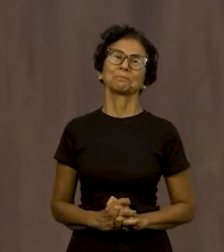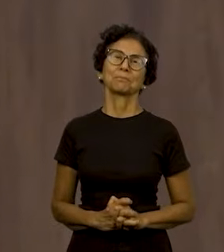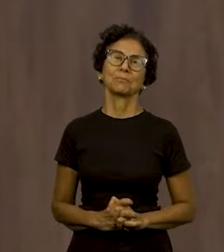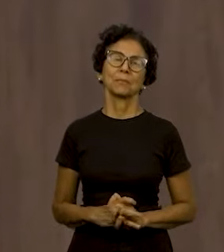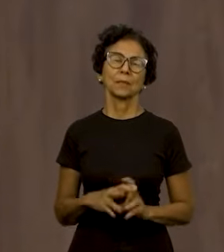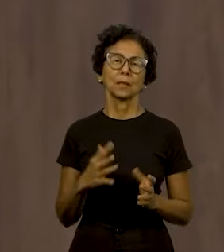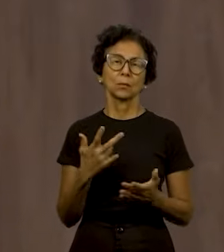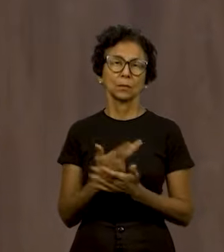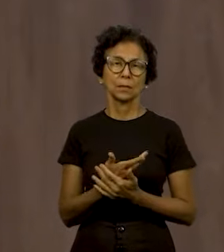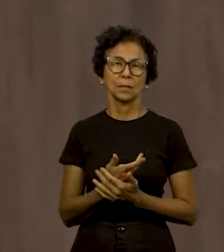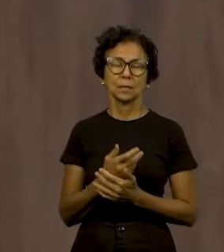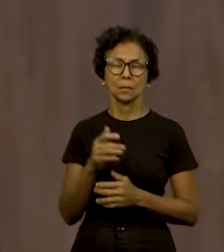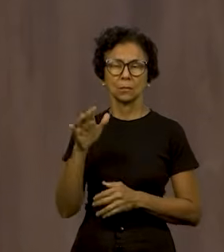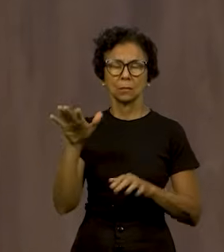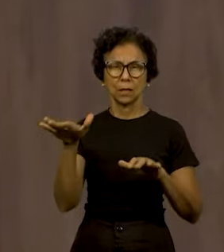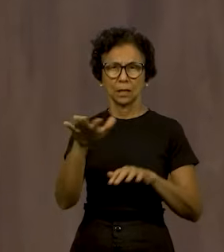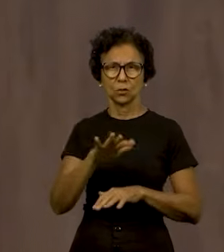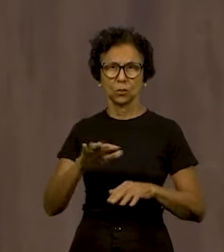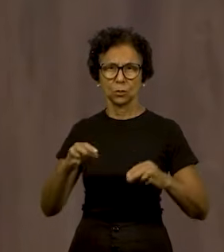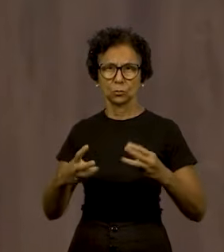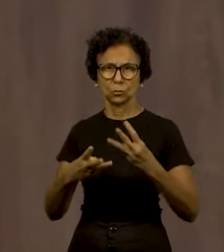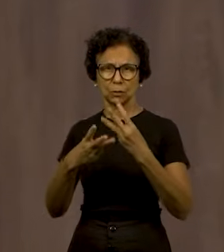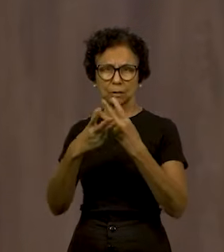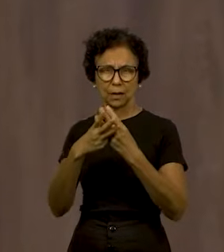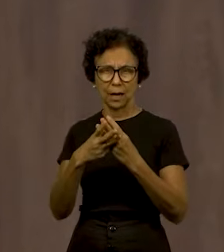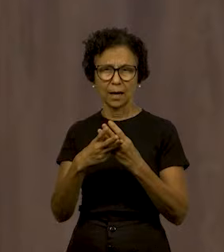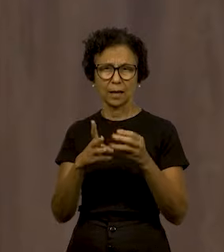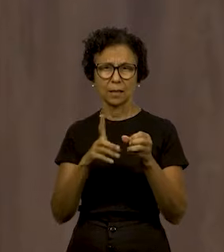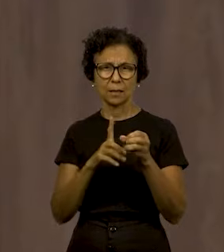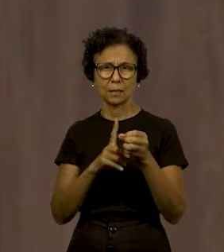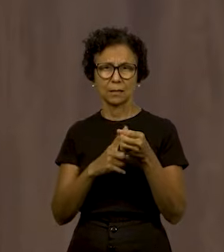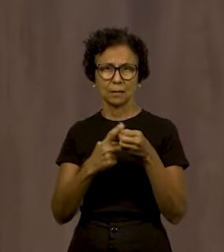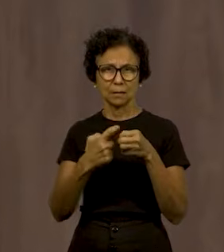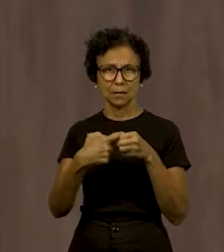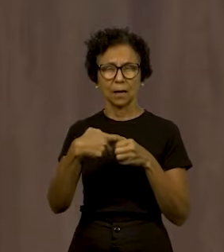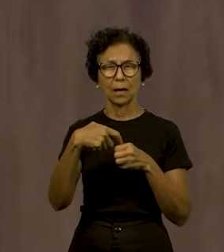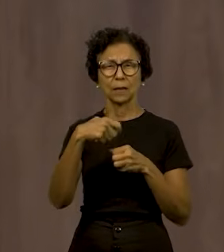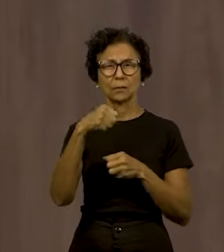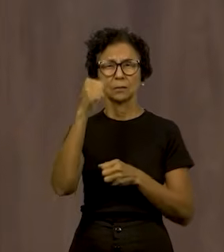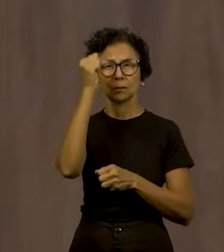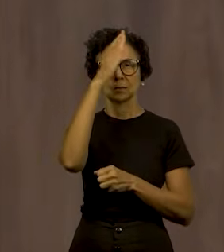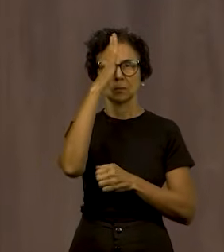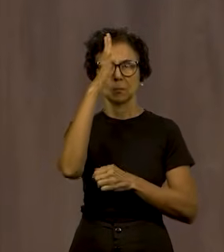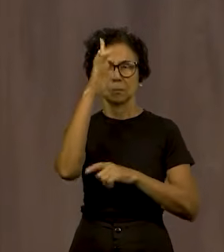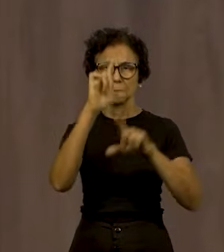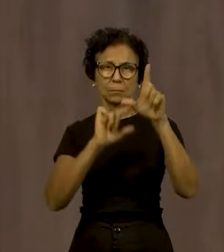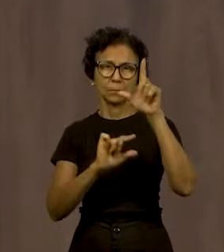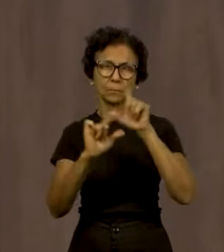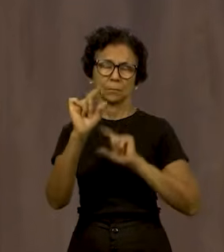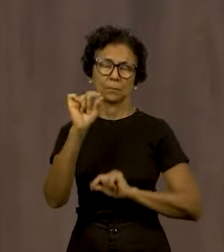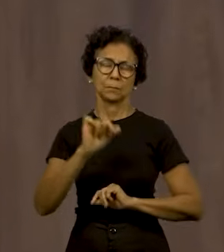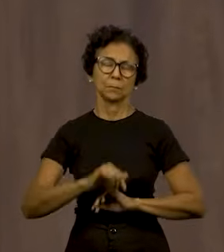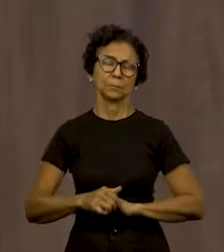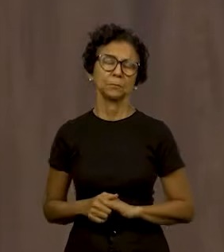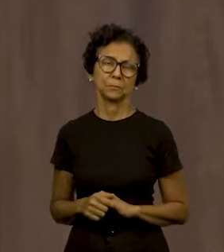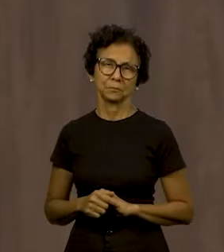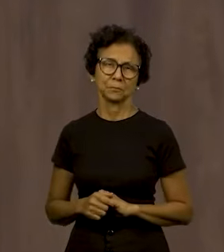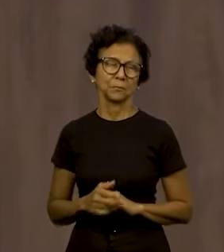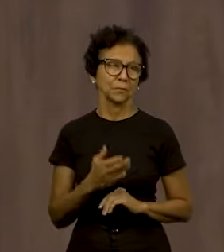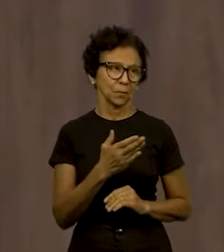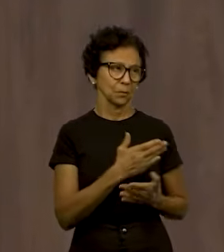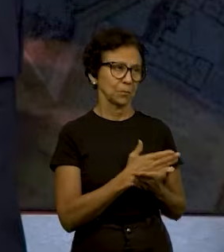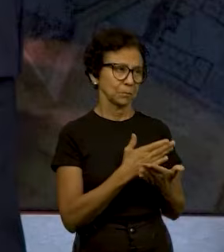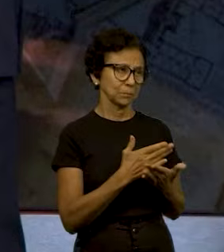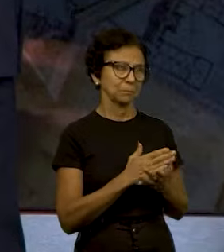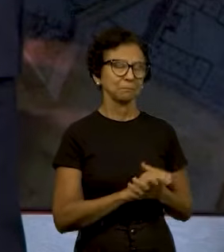que foi em Belém da Judéia. E eu vou passar a palavra aqui para o professor Vinícius para dar início, então, a essa parte do